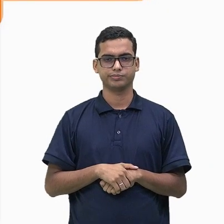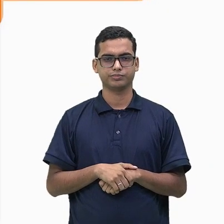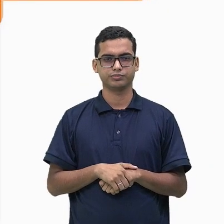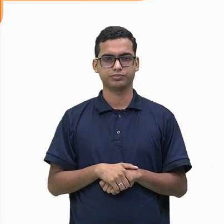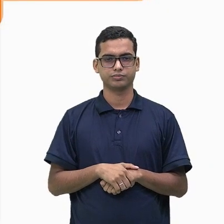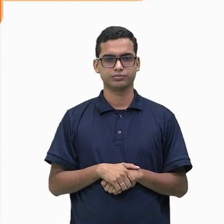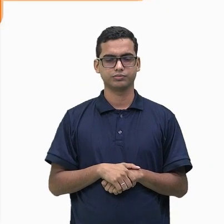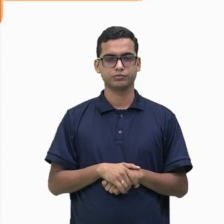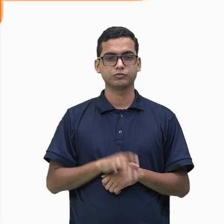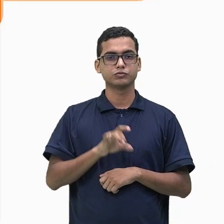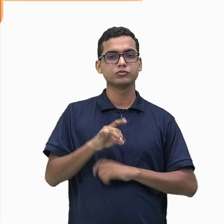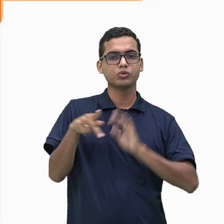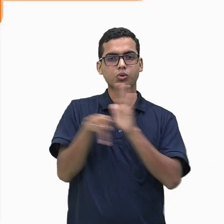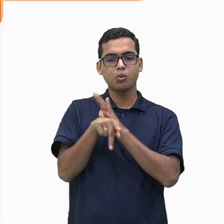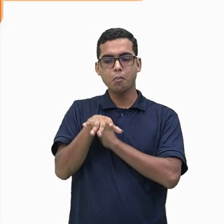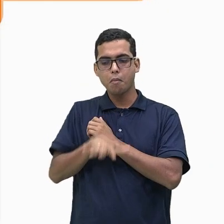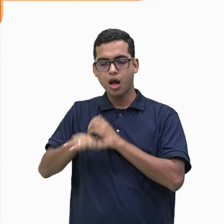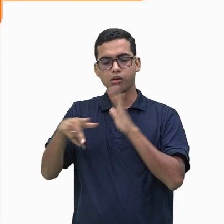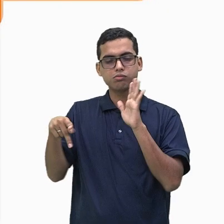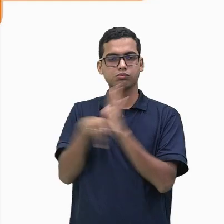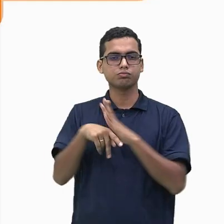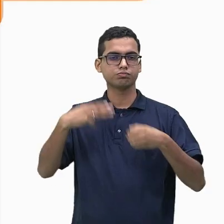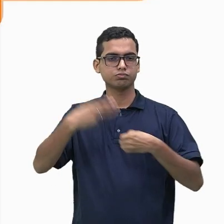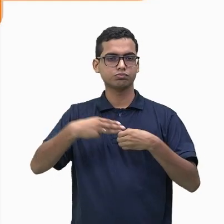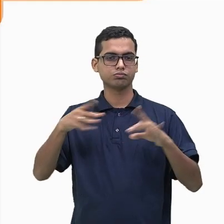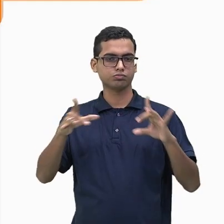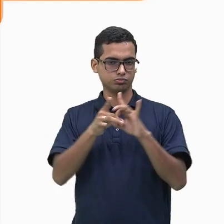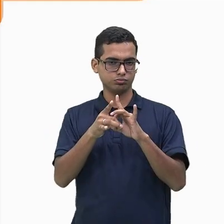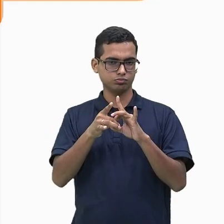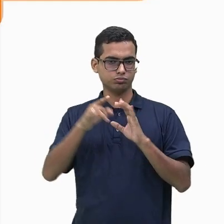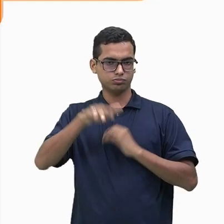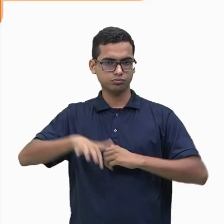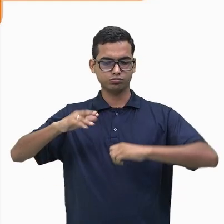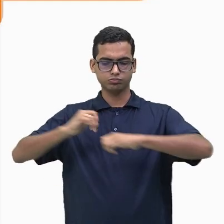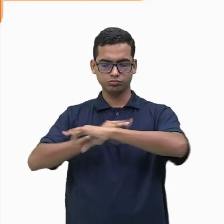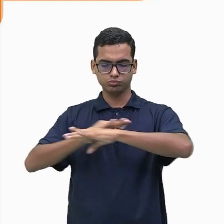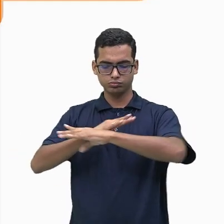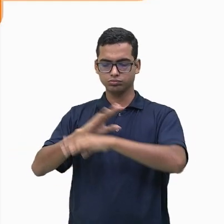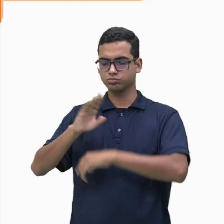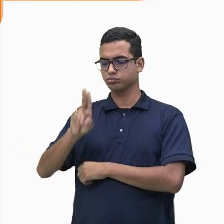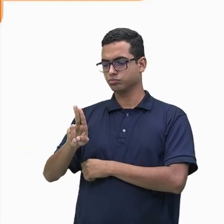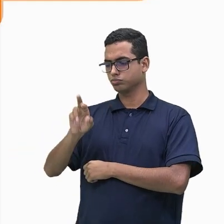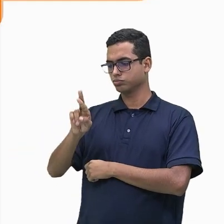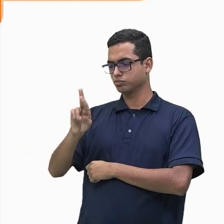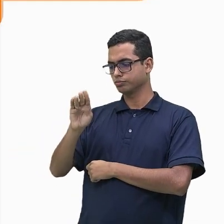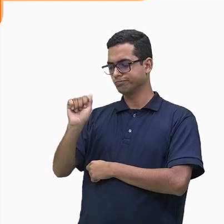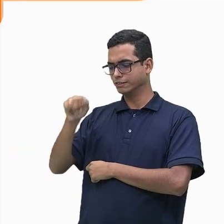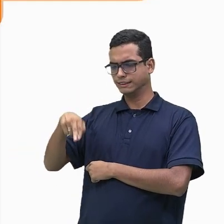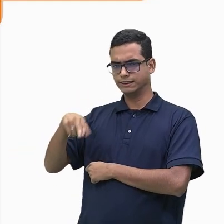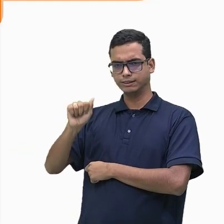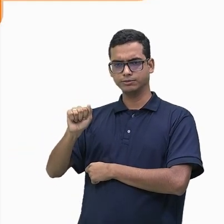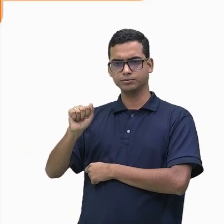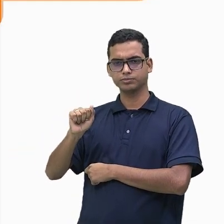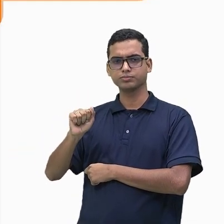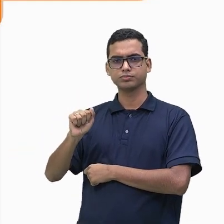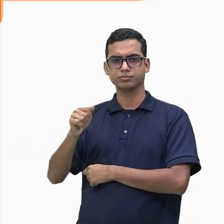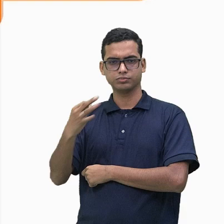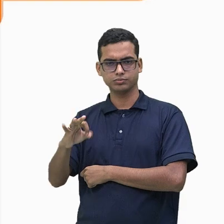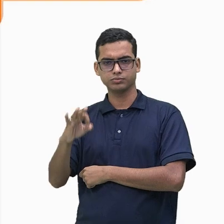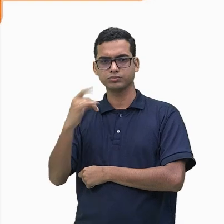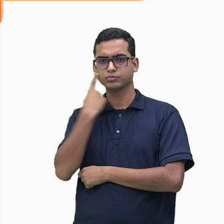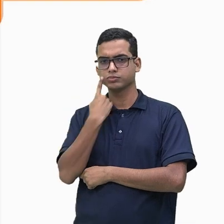do município. É como se fosse a área urbana, tá, delimitada por um perímetro urbano, que também é